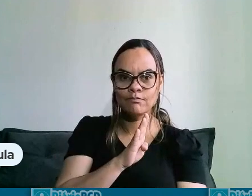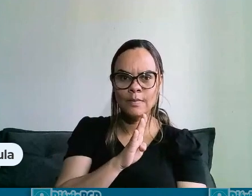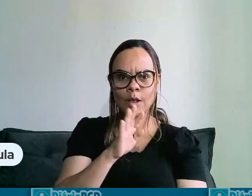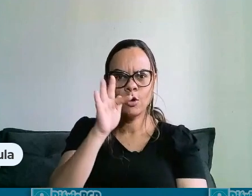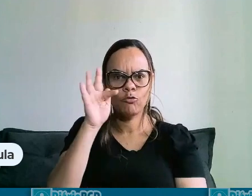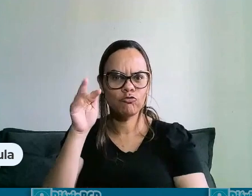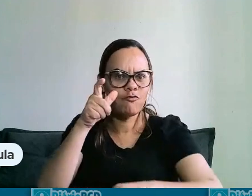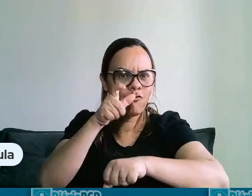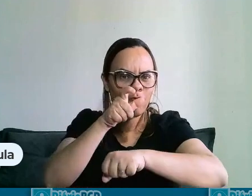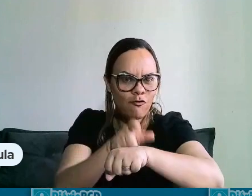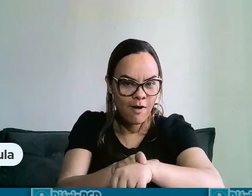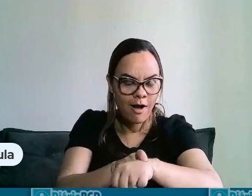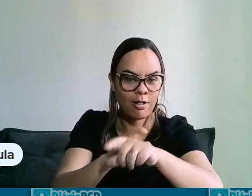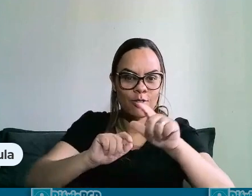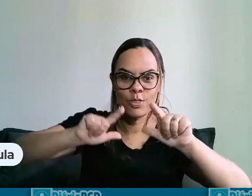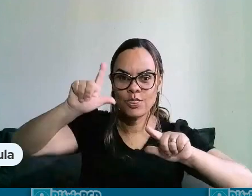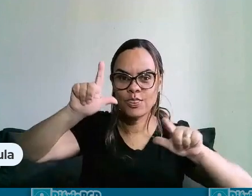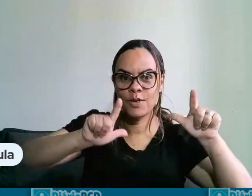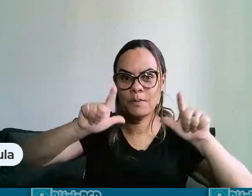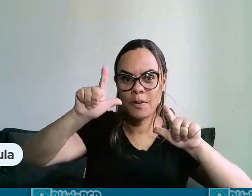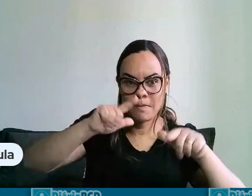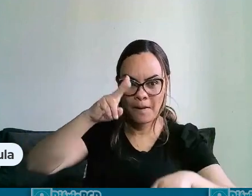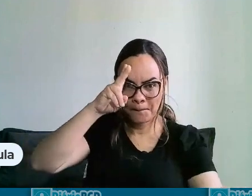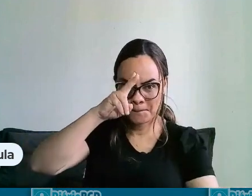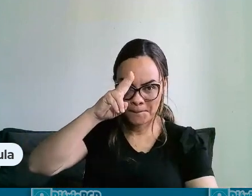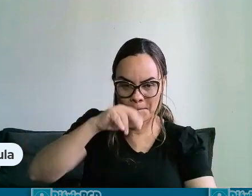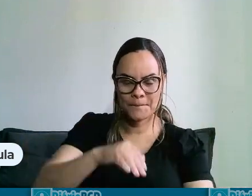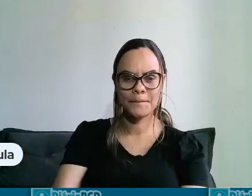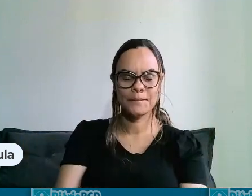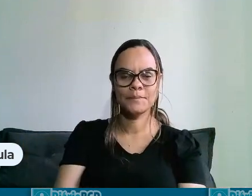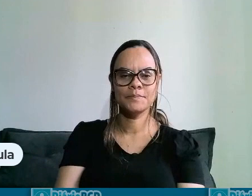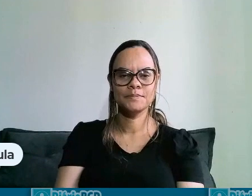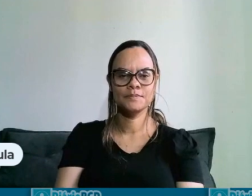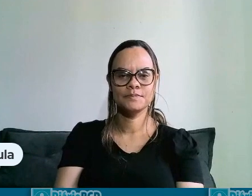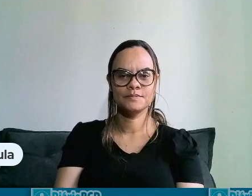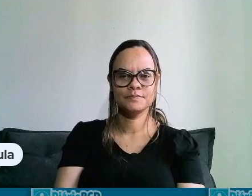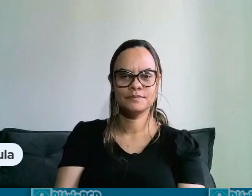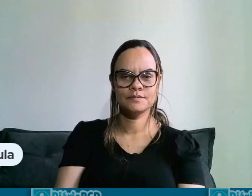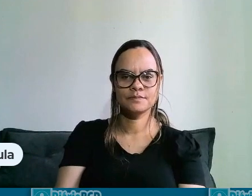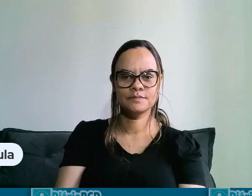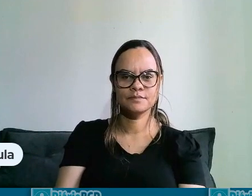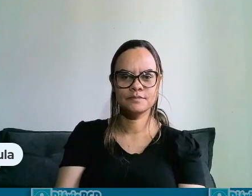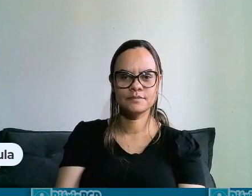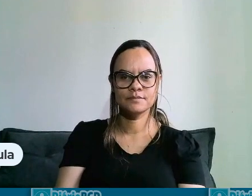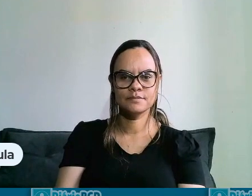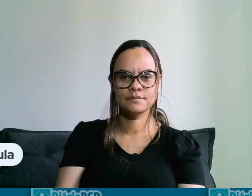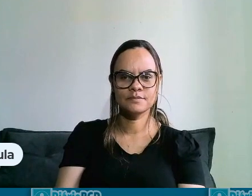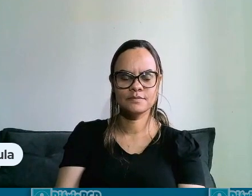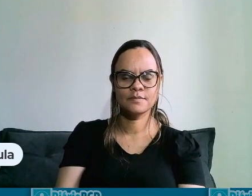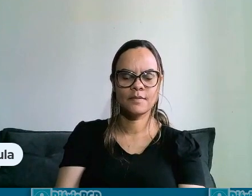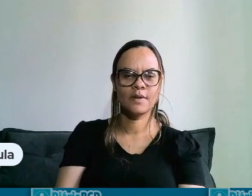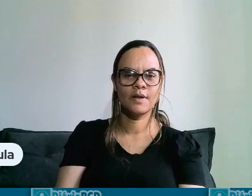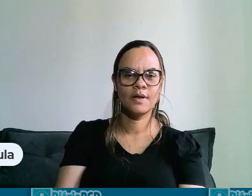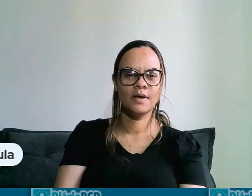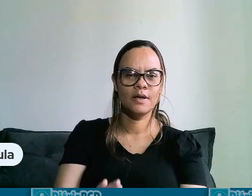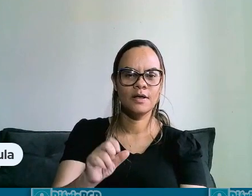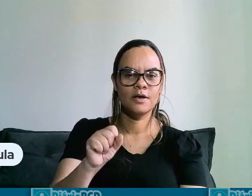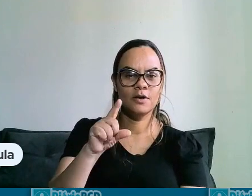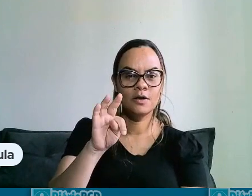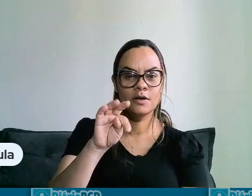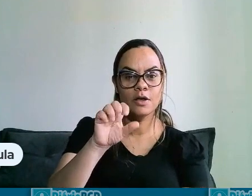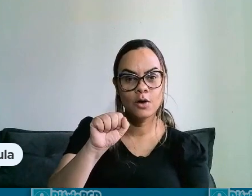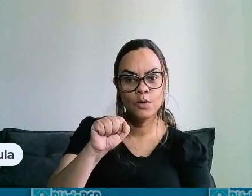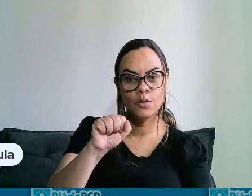Faustão, o apresentador de TV, o Fausto Lima, né? Fausto Lima, é isso mesmo? É Fausto Lima? Não sei se você lembra. Fausto Silva. Silva. O